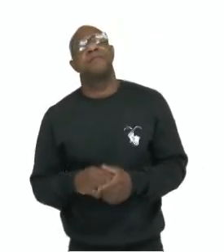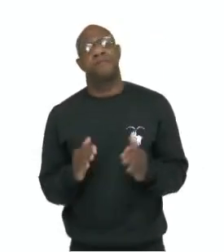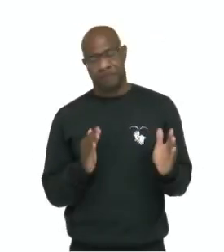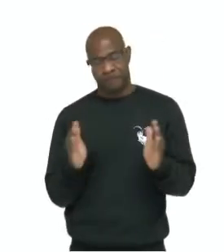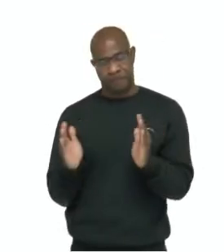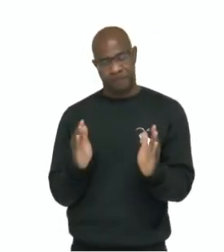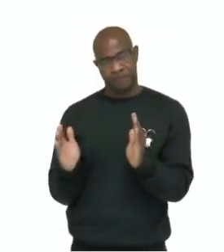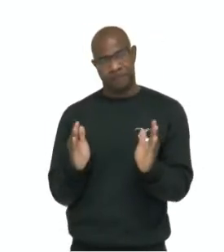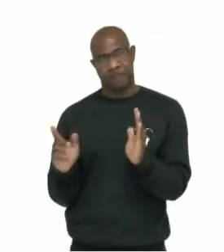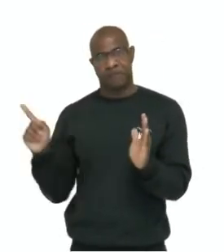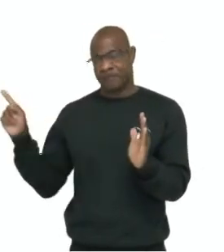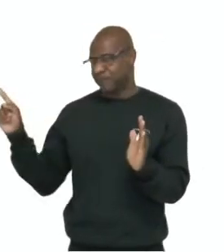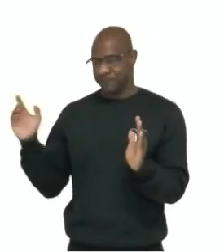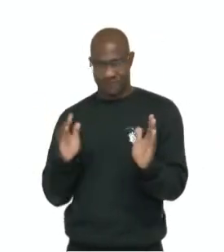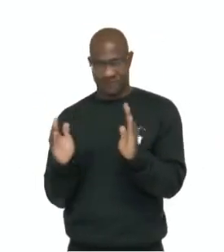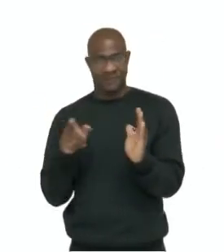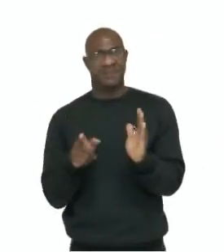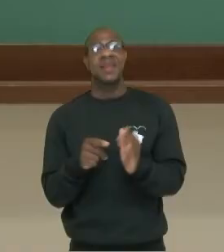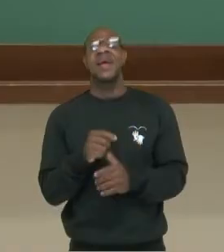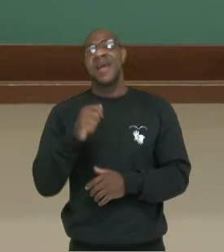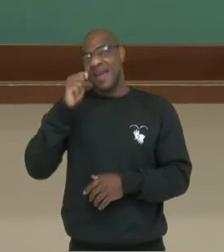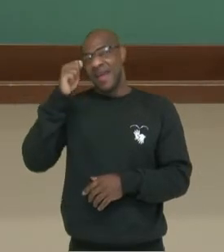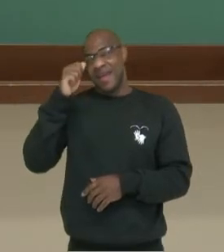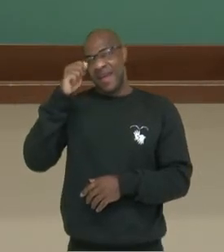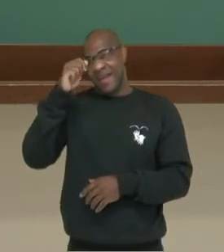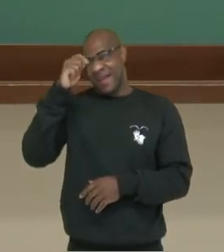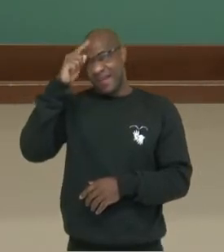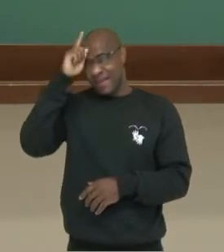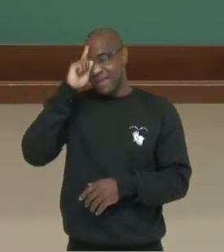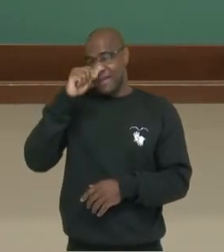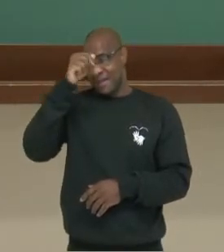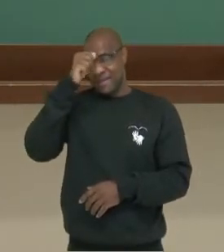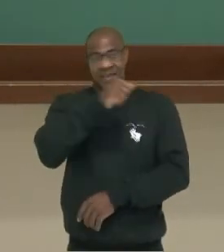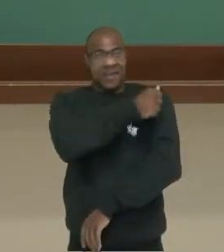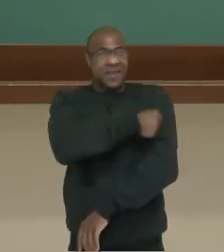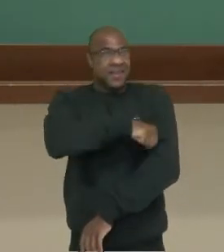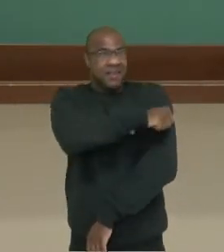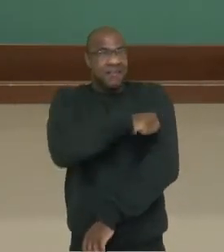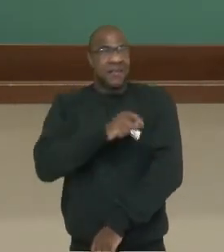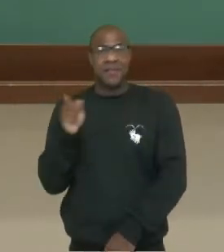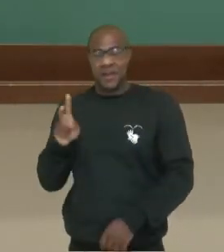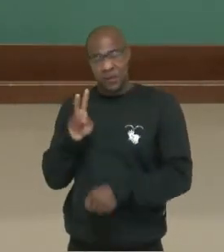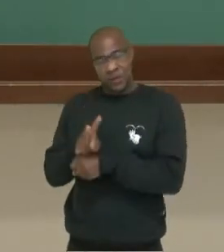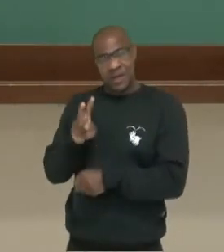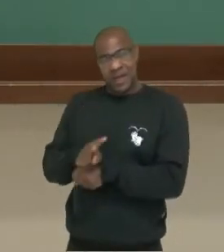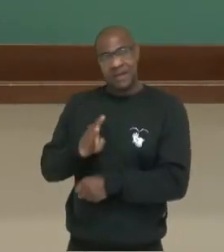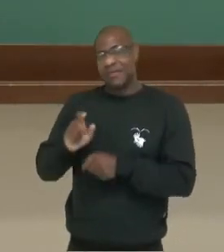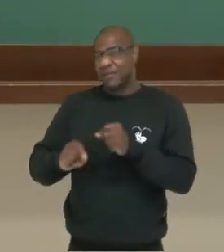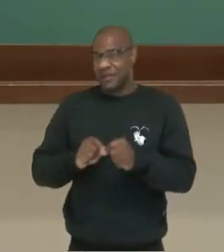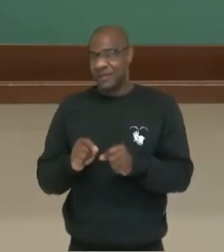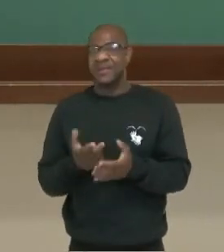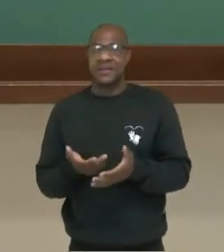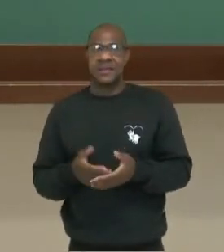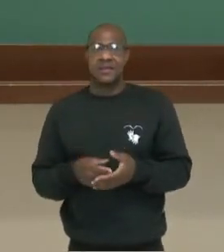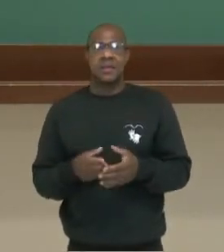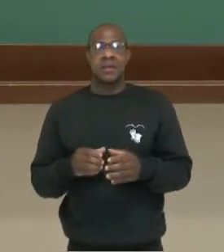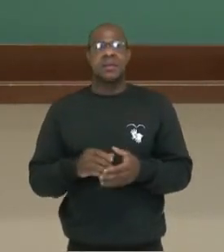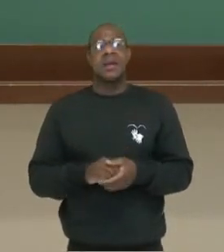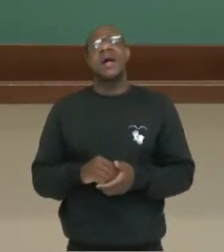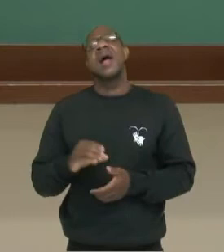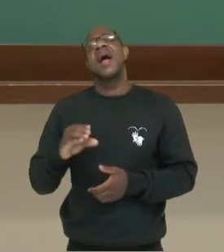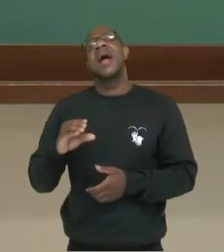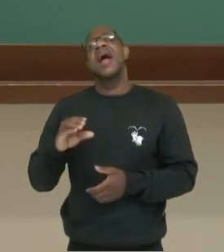Mundial, as enfermeiras, quando elas estavam tratando dos pacientes, elas perceberam que a celulose absorvia